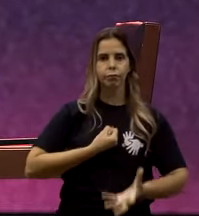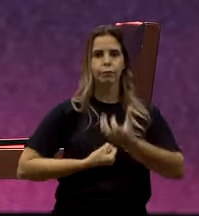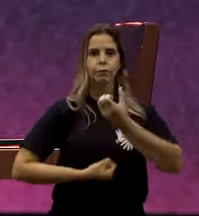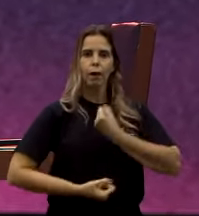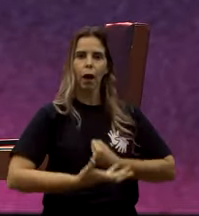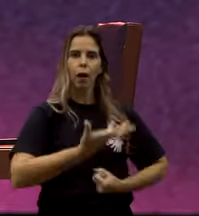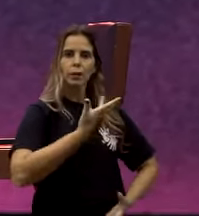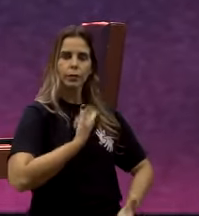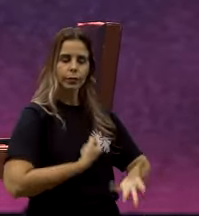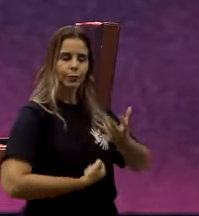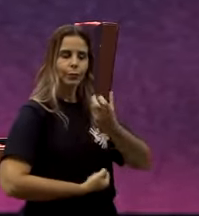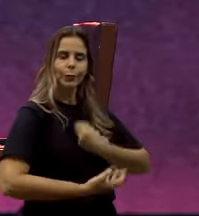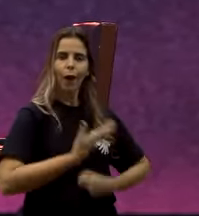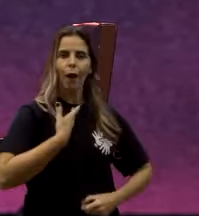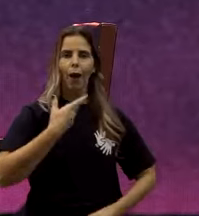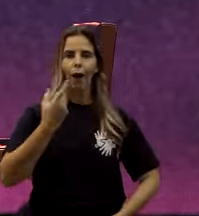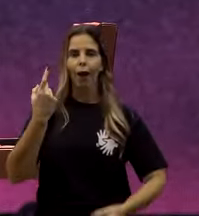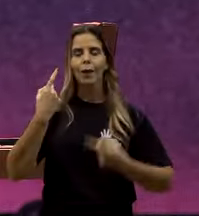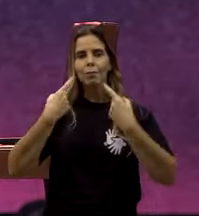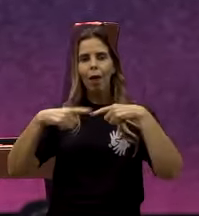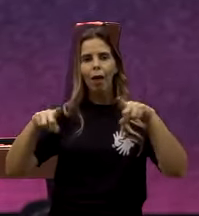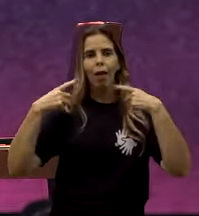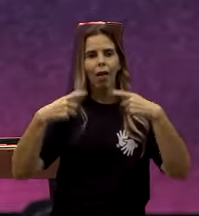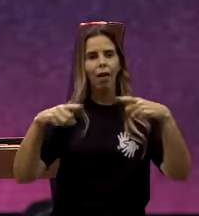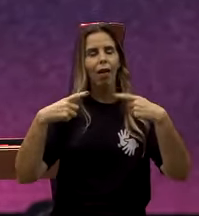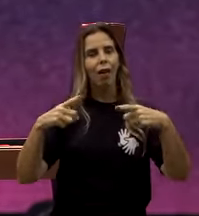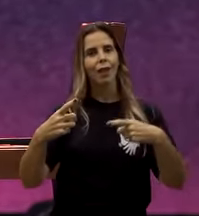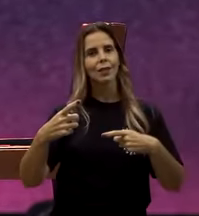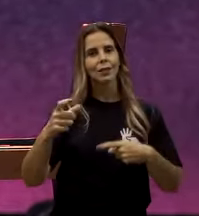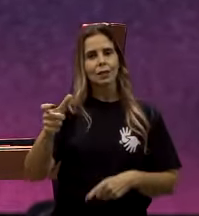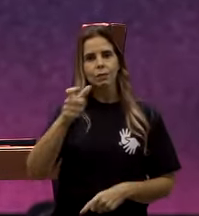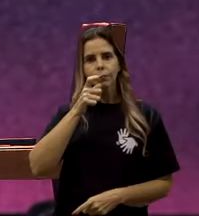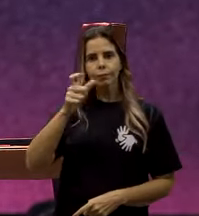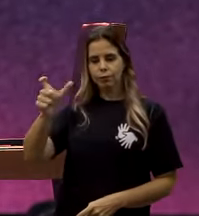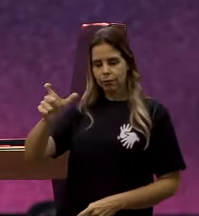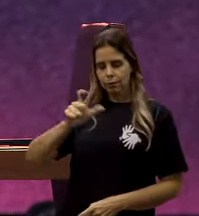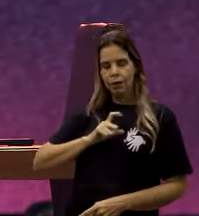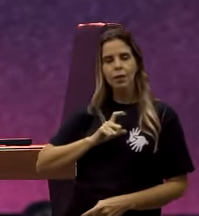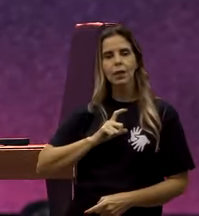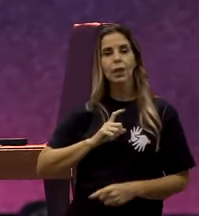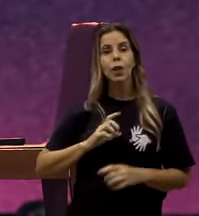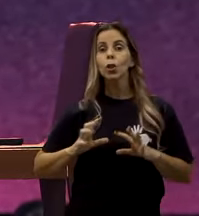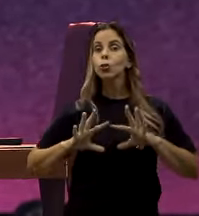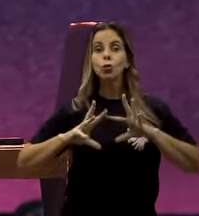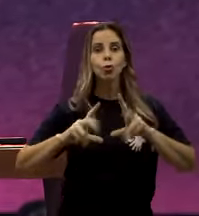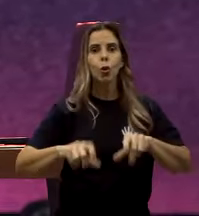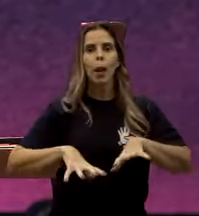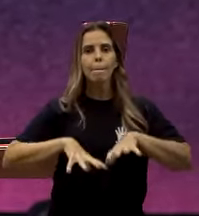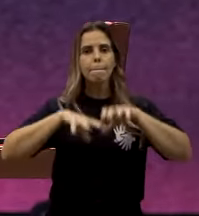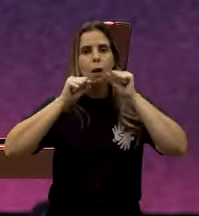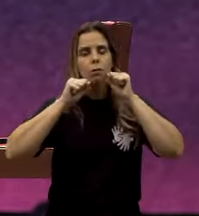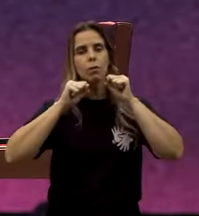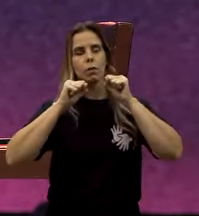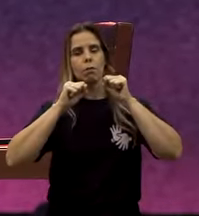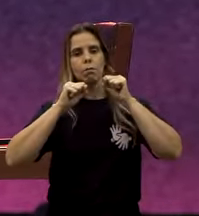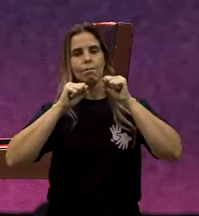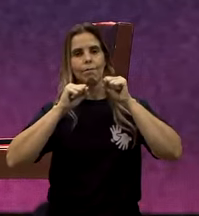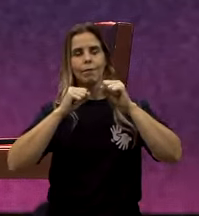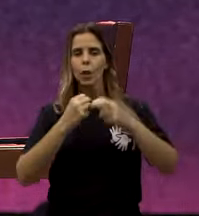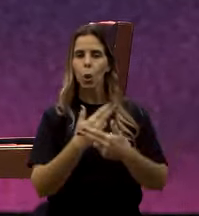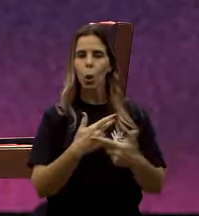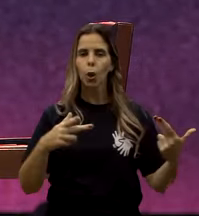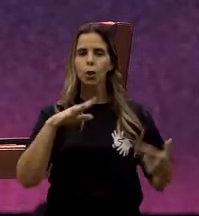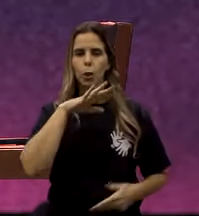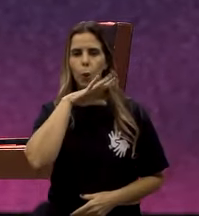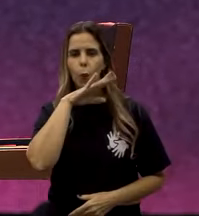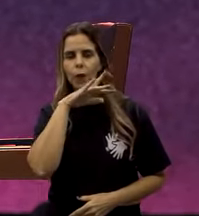gente aceita joga qualquer crítica A gente aceita mas eu tô aqui para quebrar essa maldição na tua vida você não é lixeira bate na mão de quem tá perto de você dig